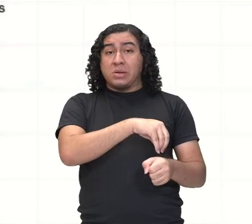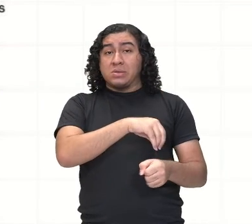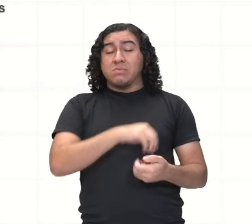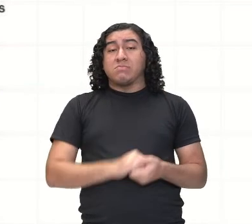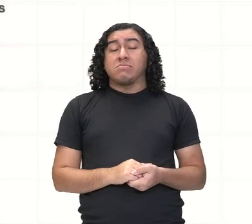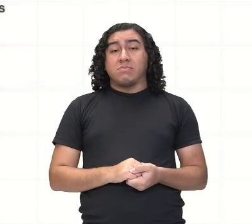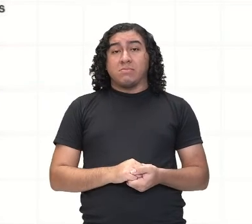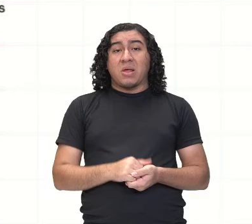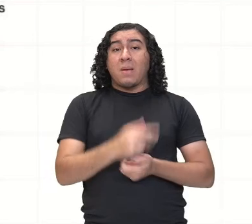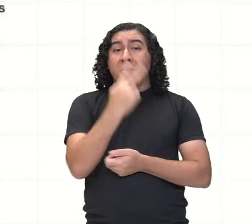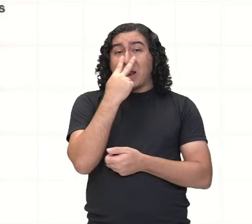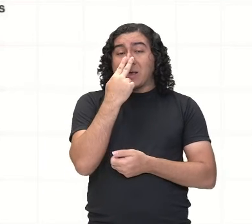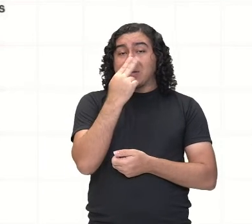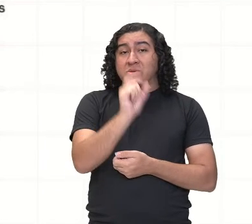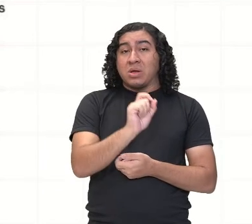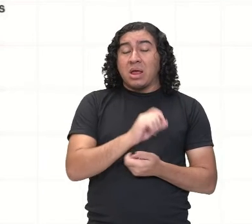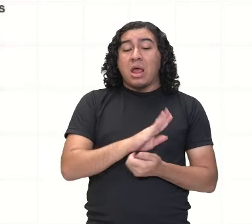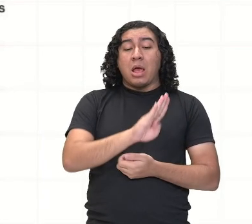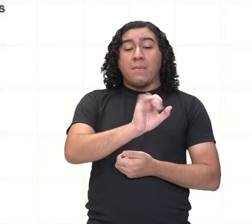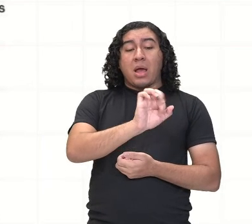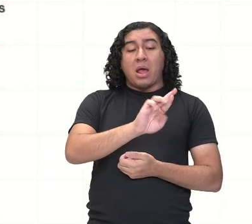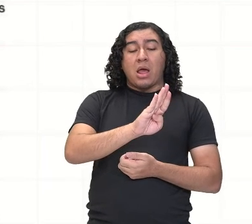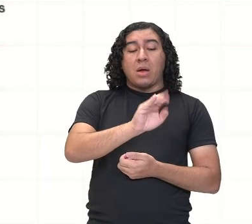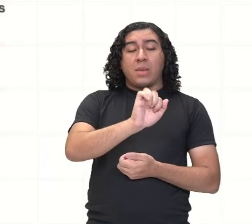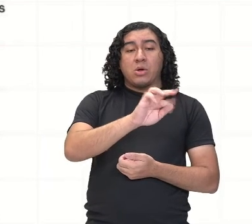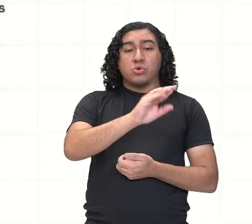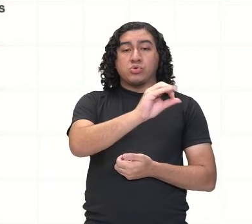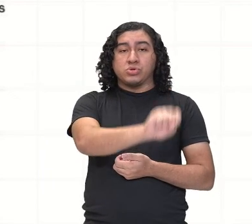selvagens, como os bárbaros. Tinha até